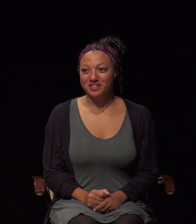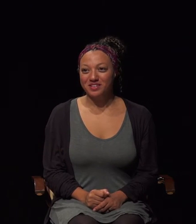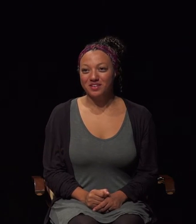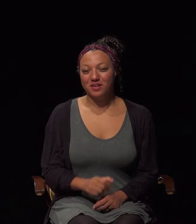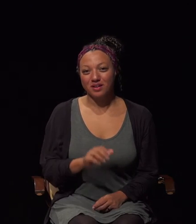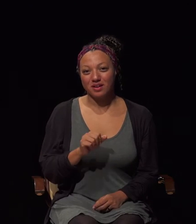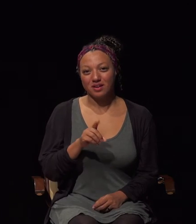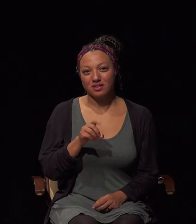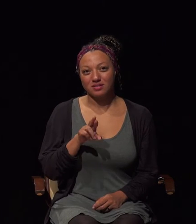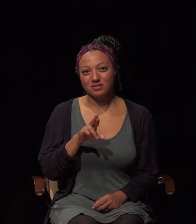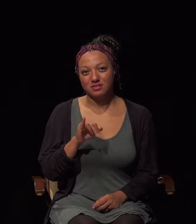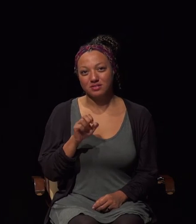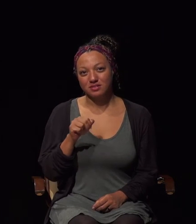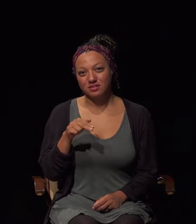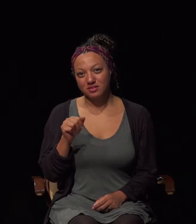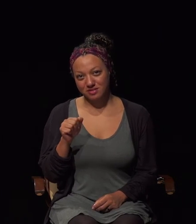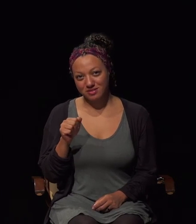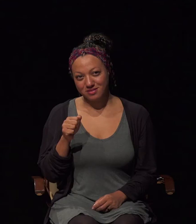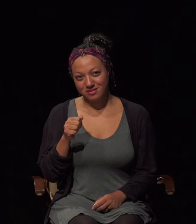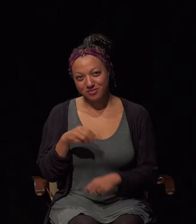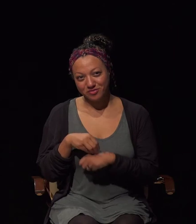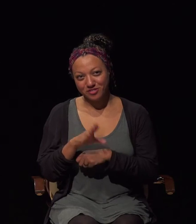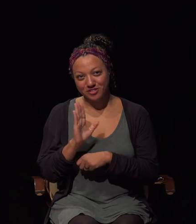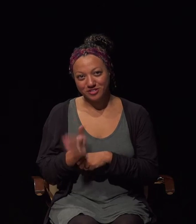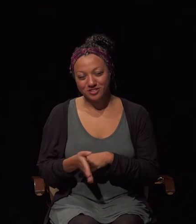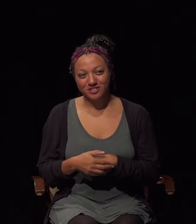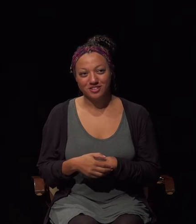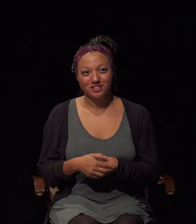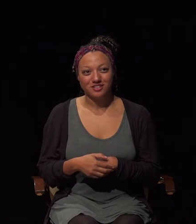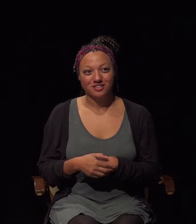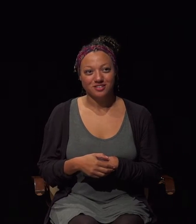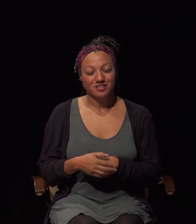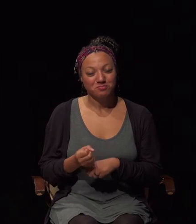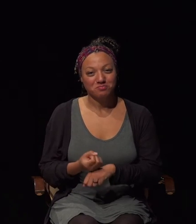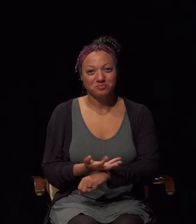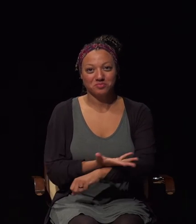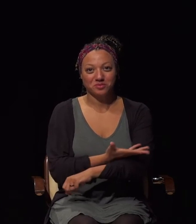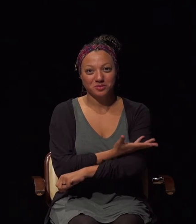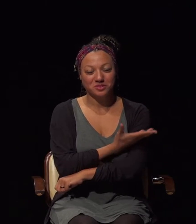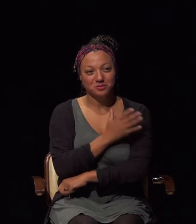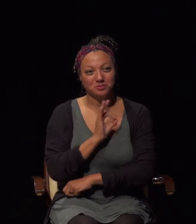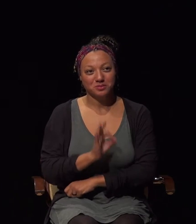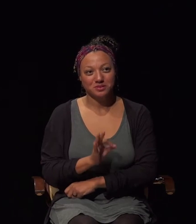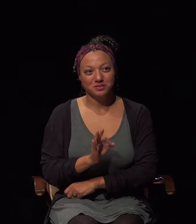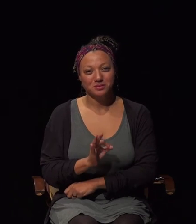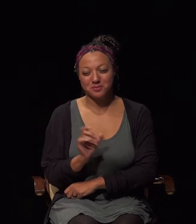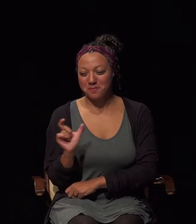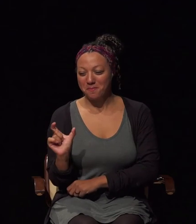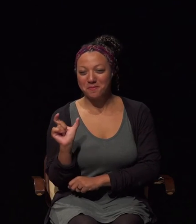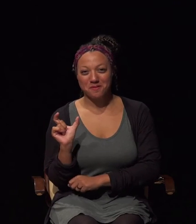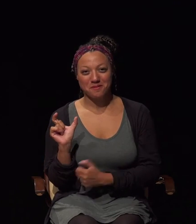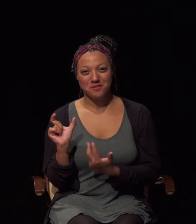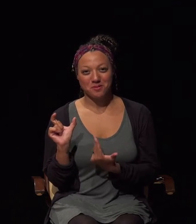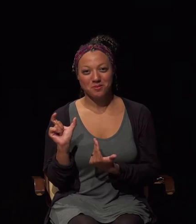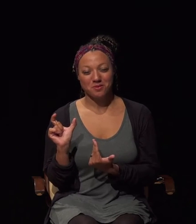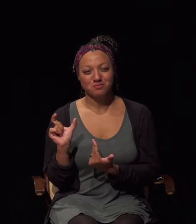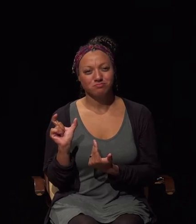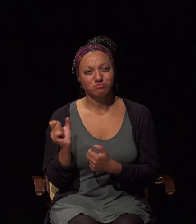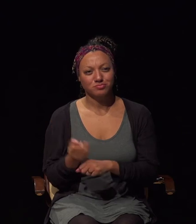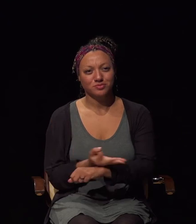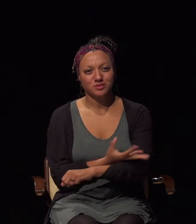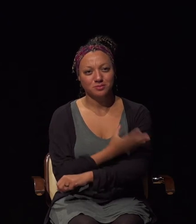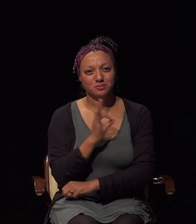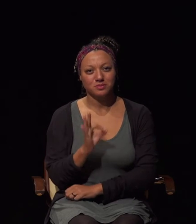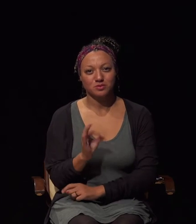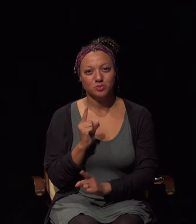o Adriano é uma grande emoção mesmo vou usar o termo que ele usou que a gente possa